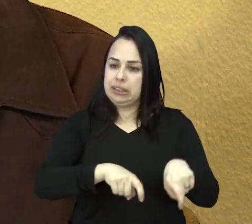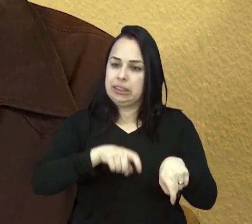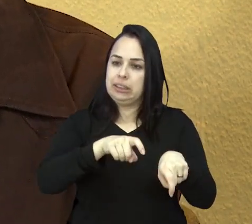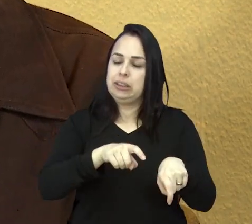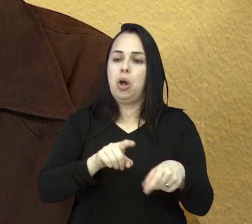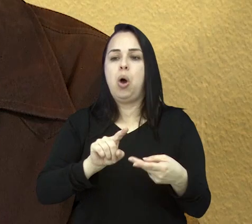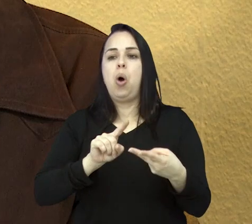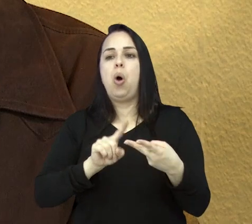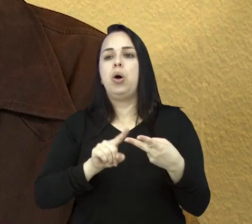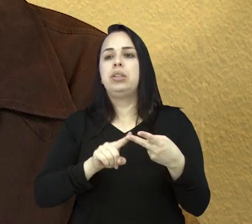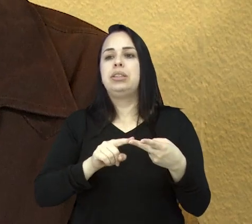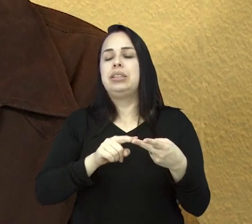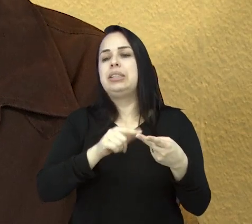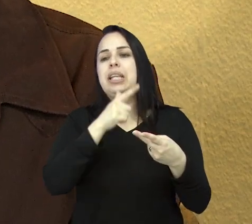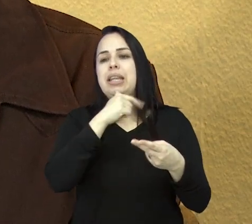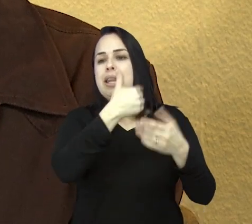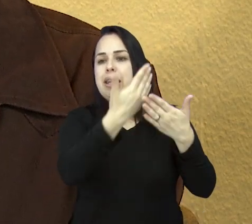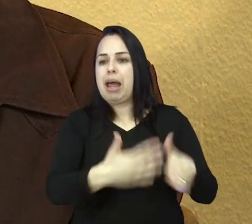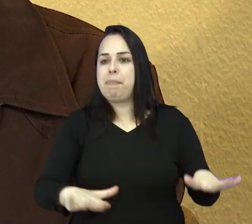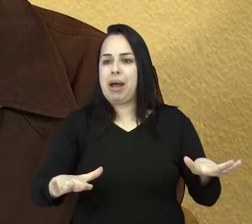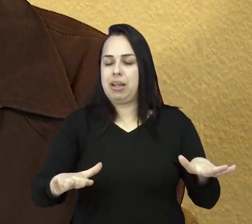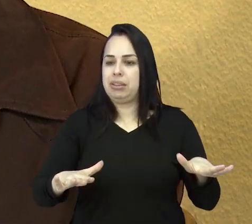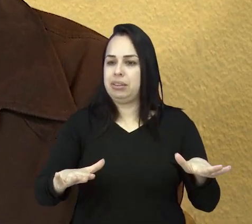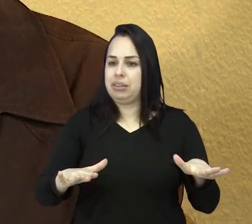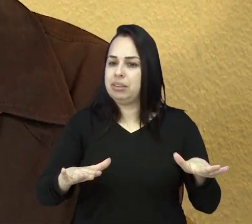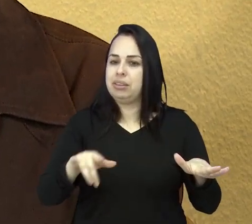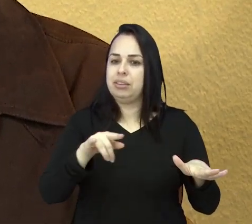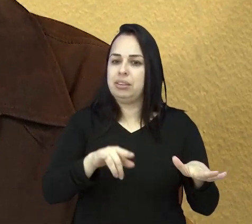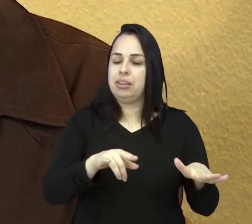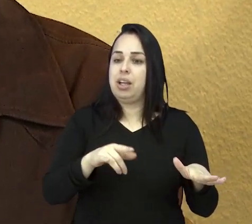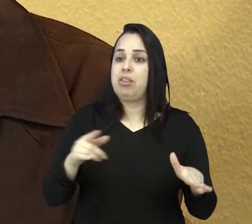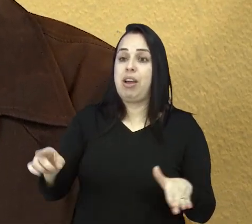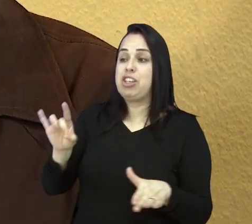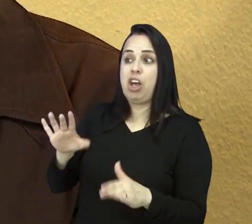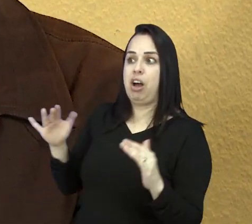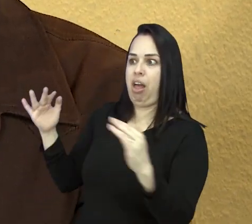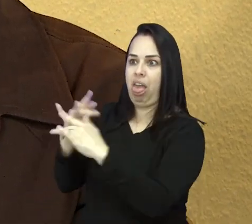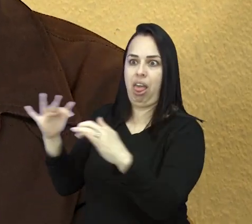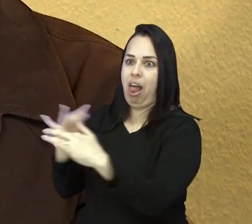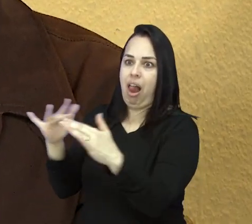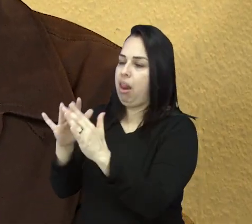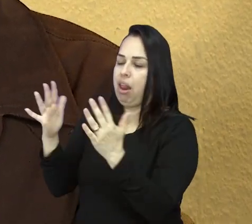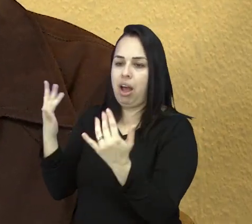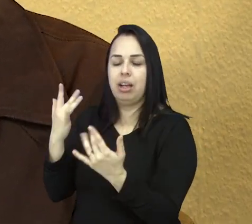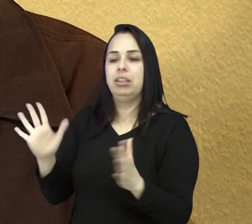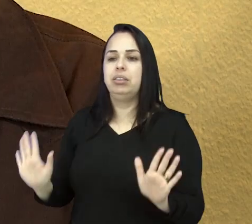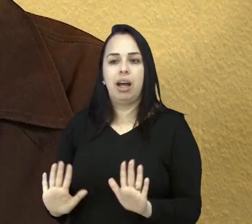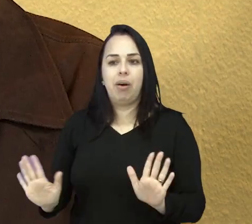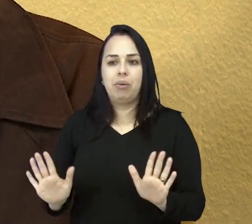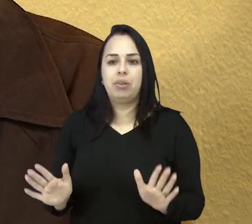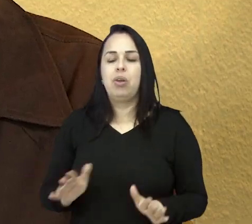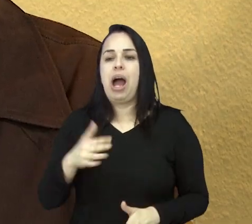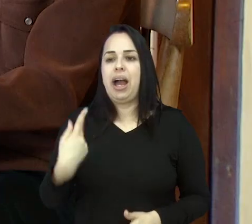deixaram a gente viver muito esse urbano do cotidiano, né? Então, assim, hoje aqui no Vale